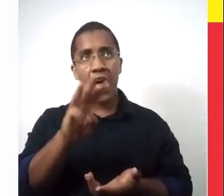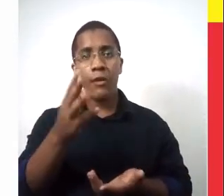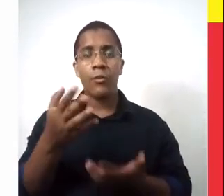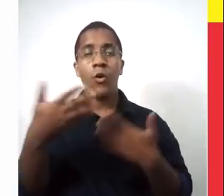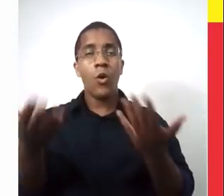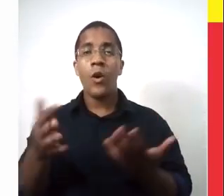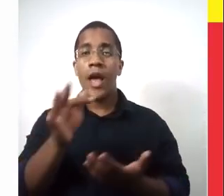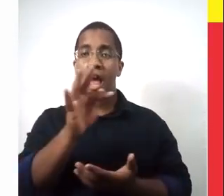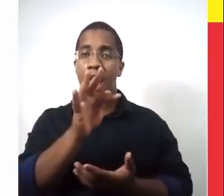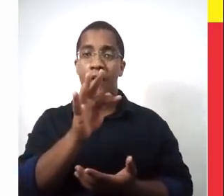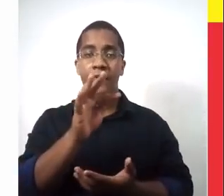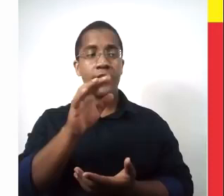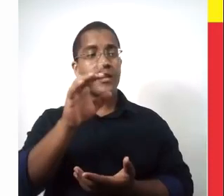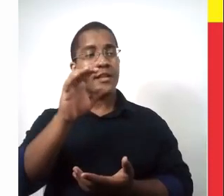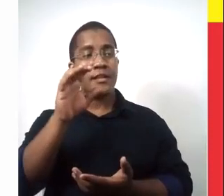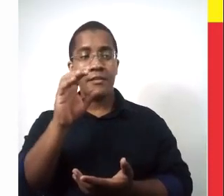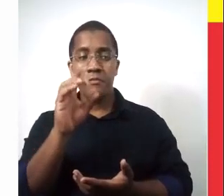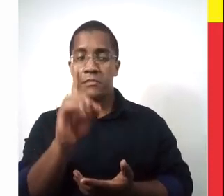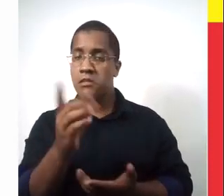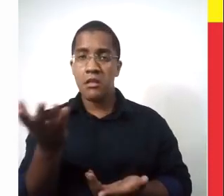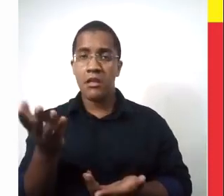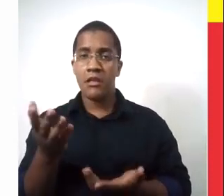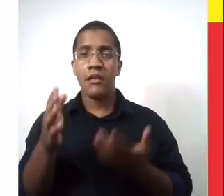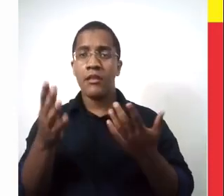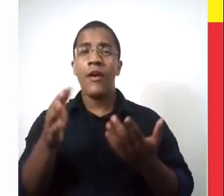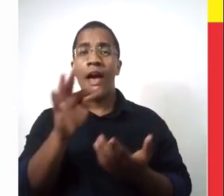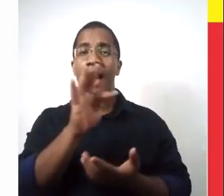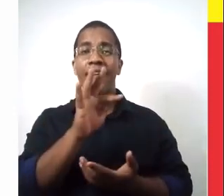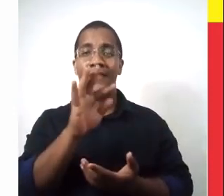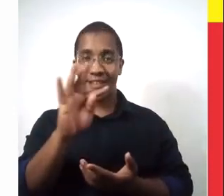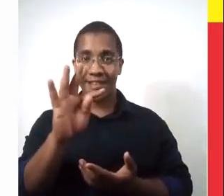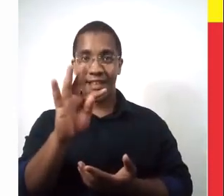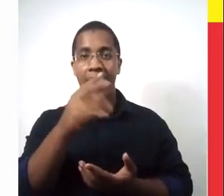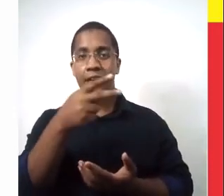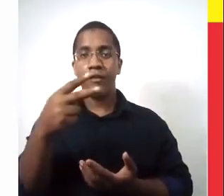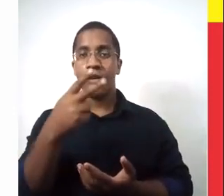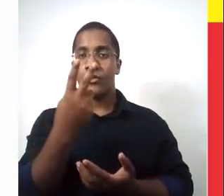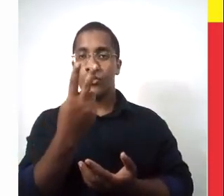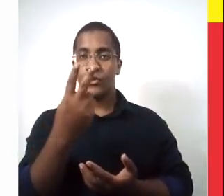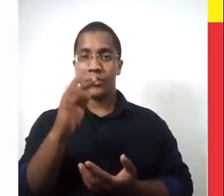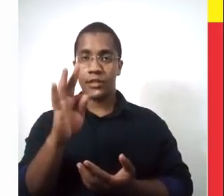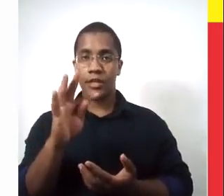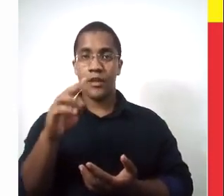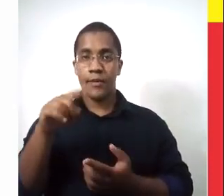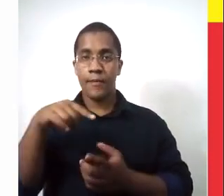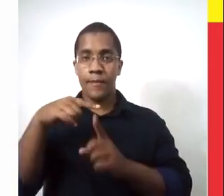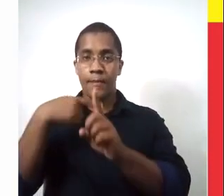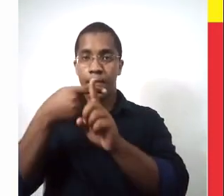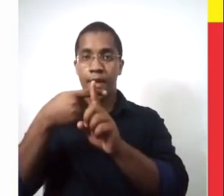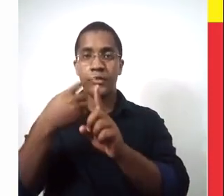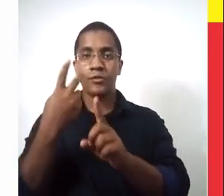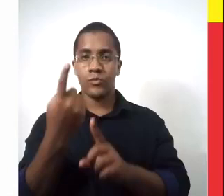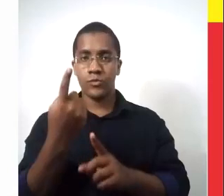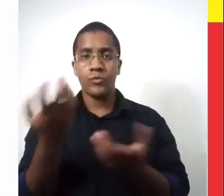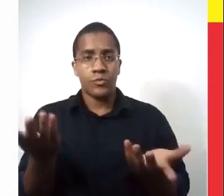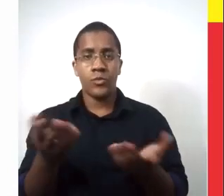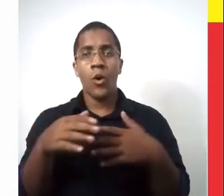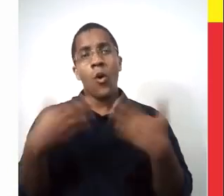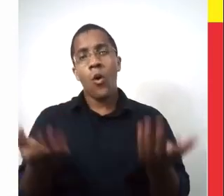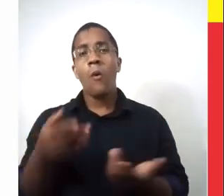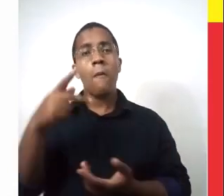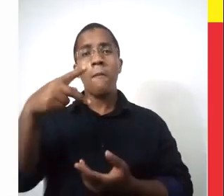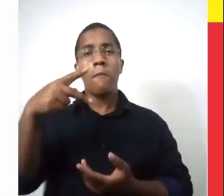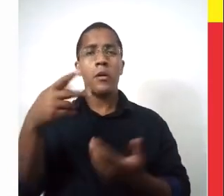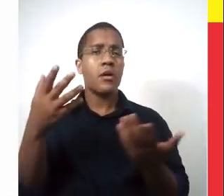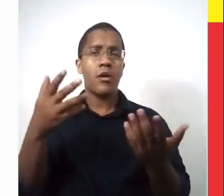de b. Então, observe aí que f de t igual a 2t mais 1. Ou eu posso colocar o p, por quê?